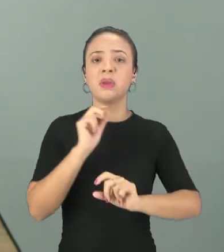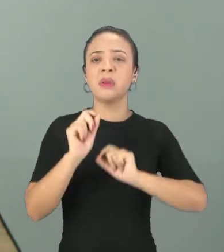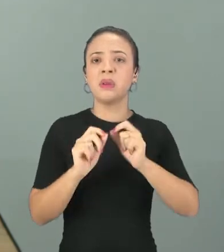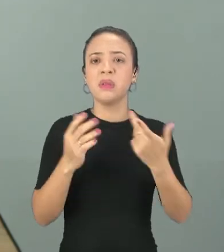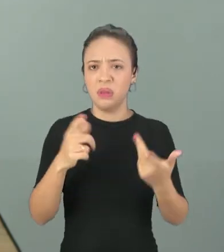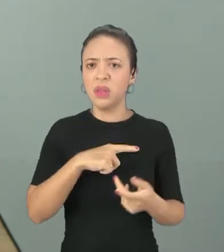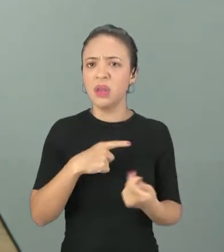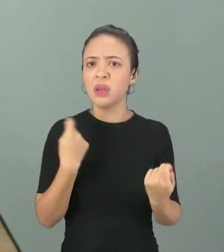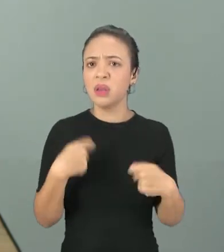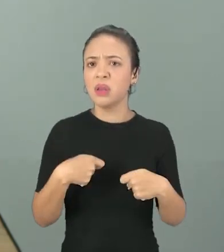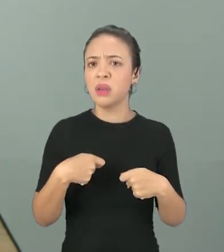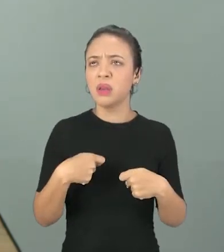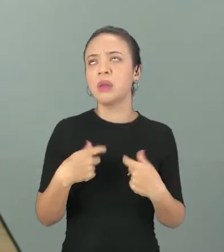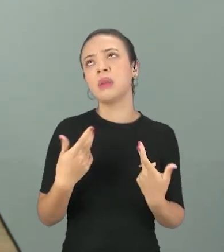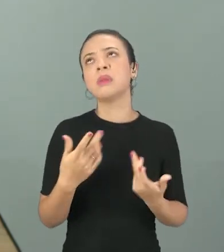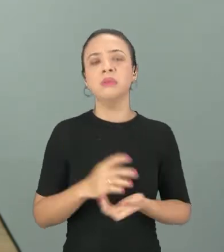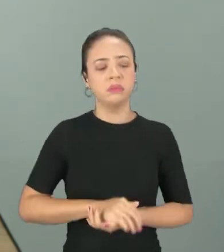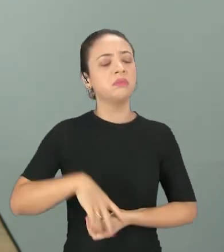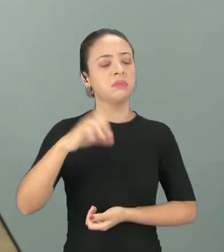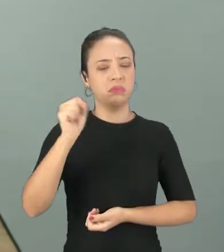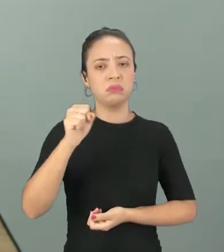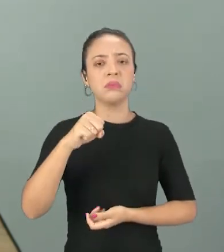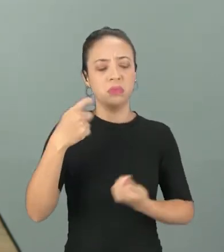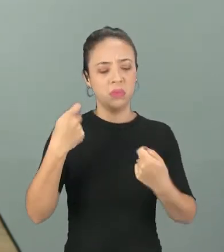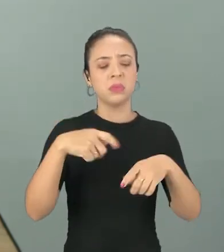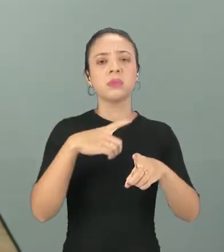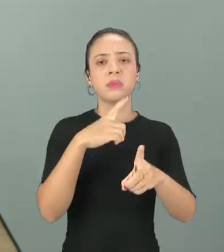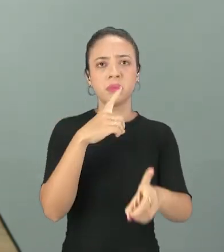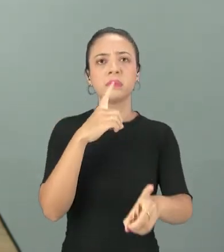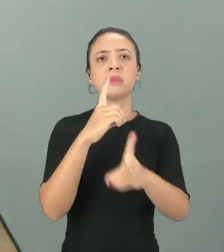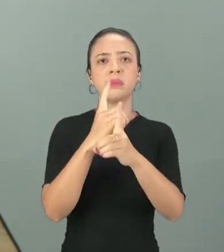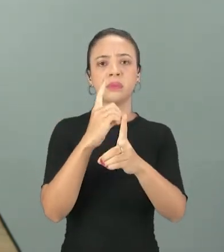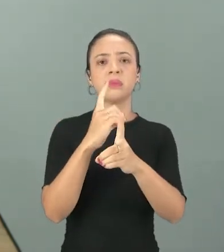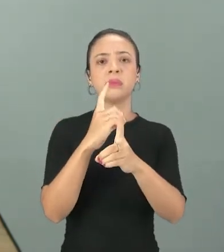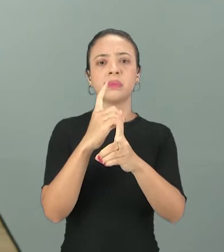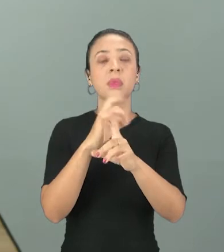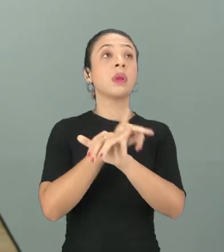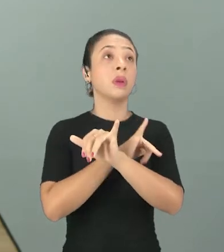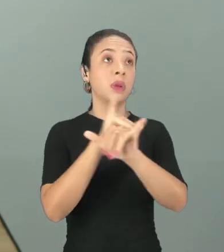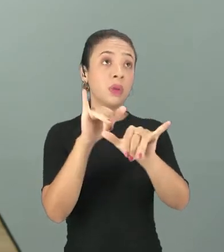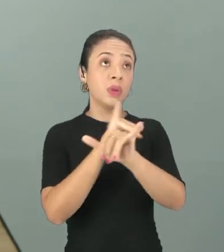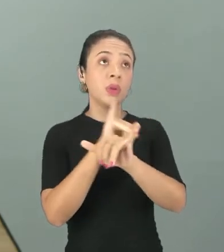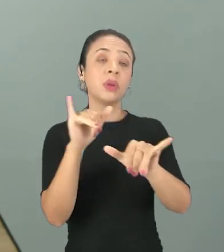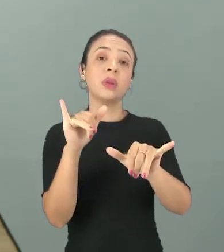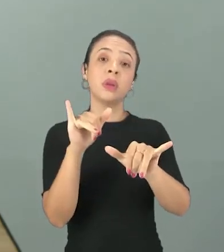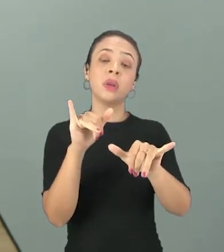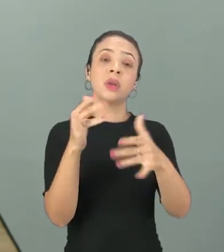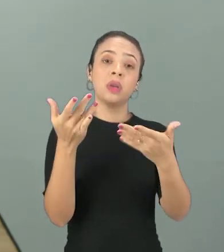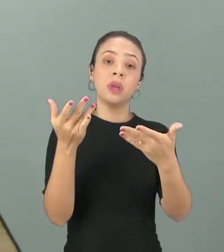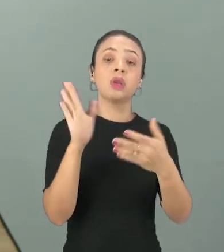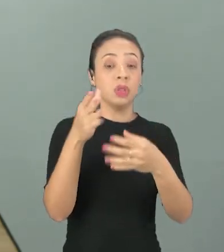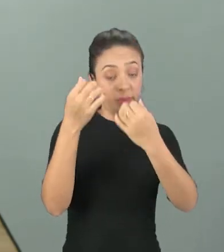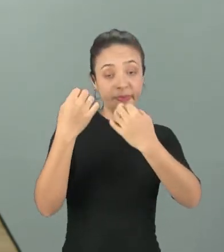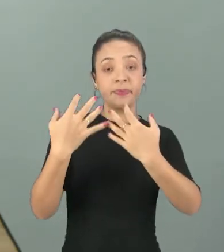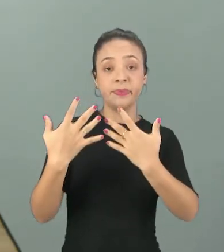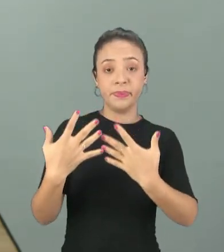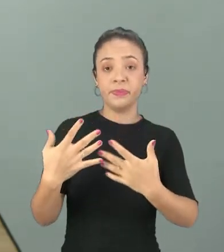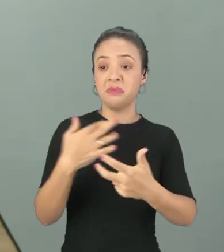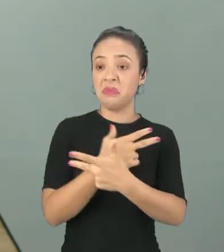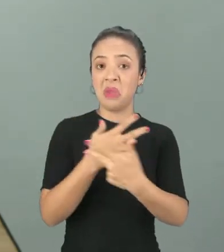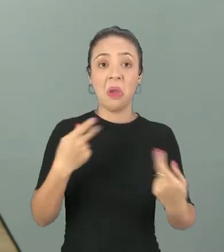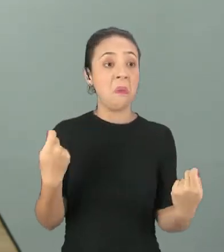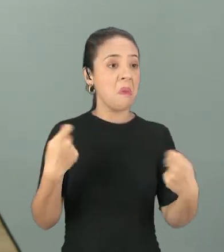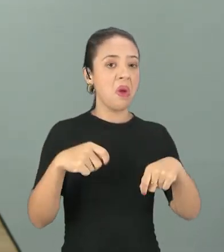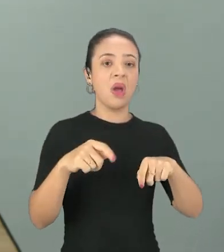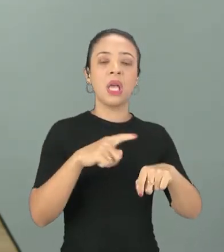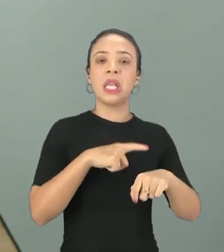Será que é possível? É sim, a gente pode encontrar notícias, né, como eu já falei, em